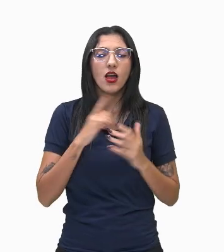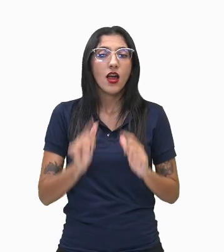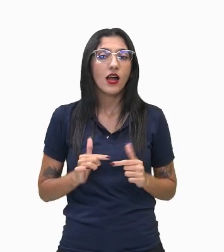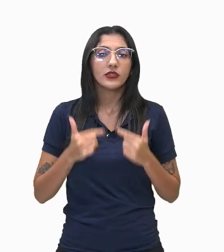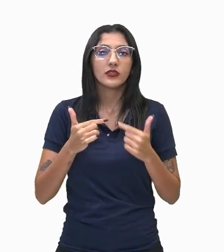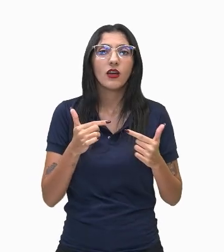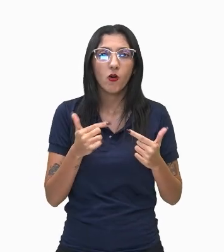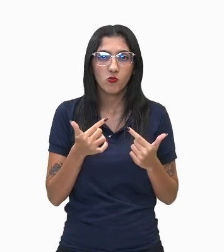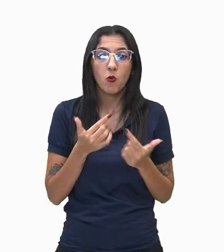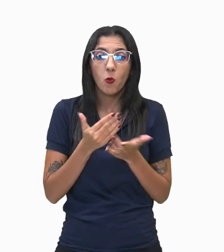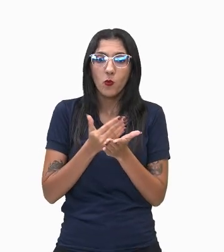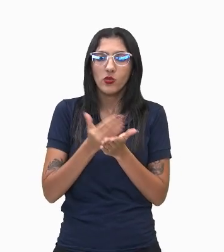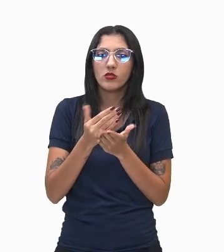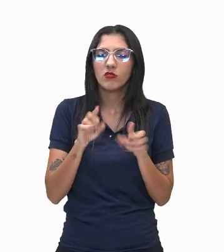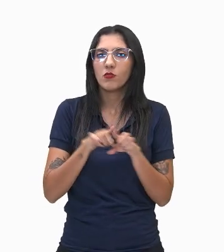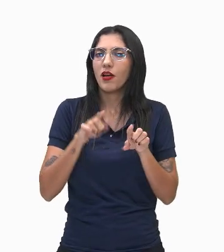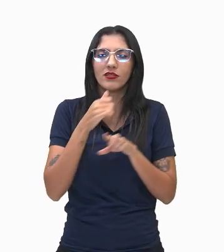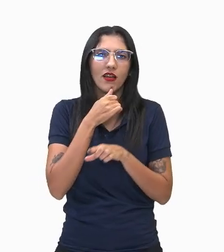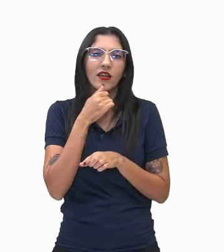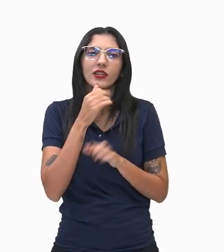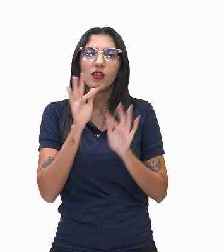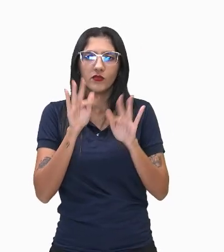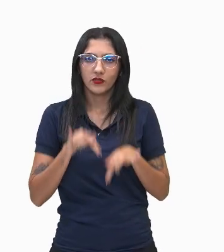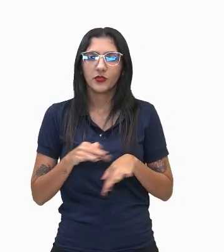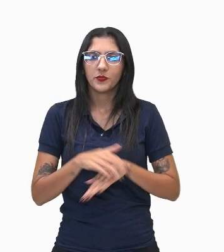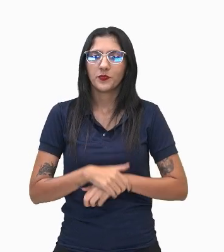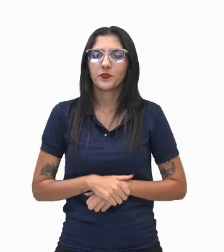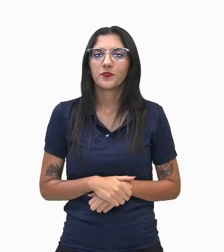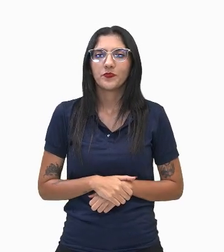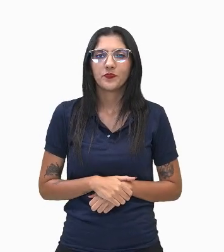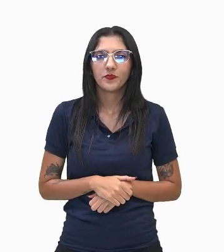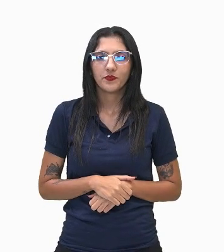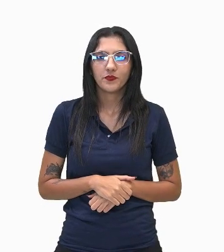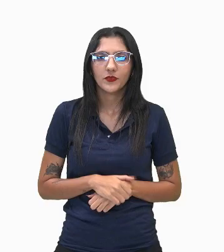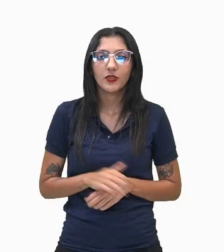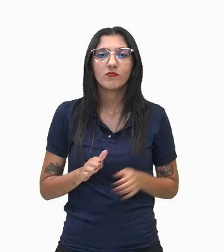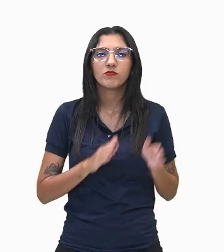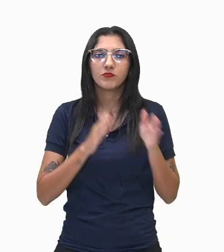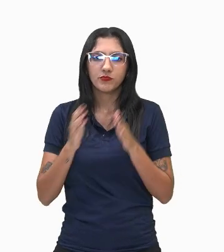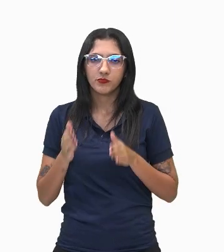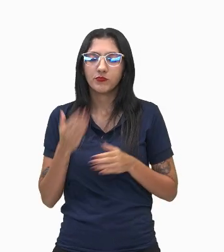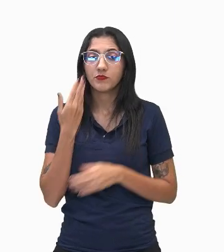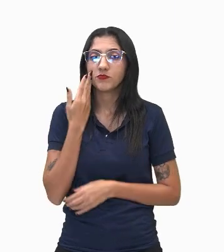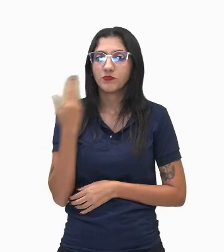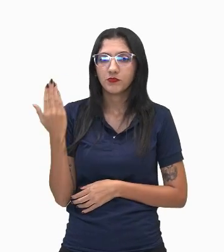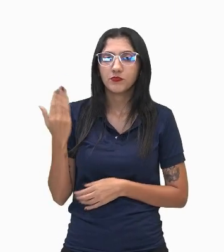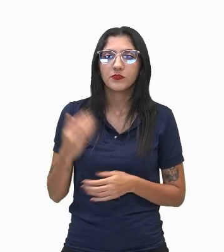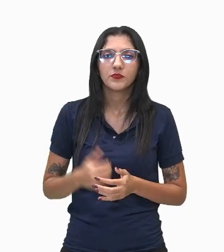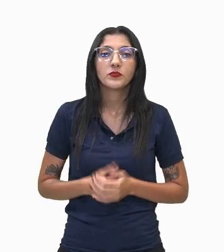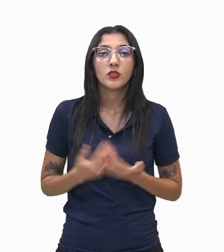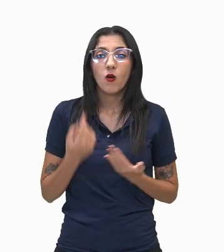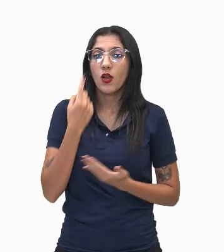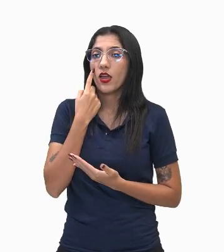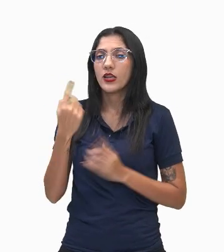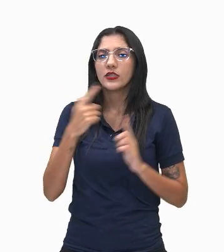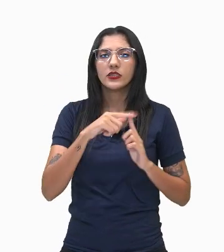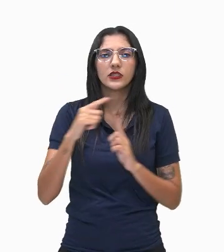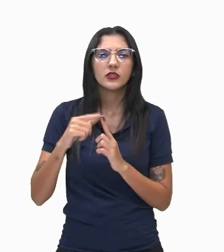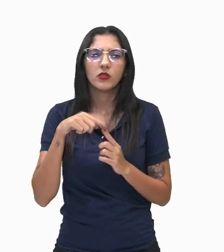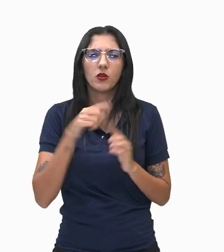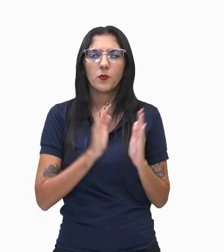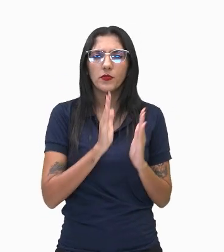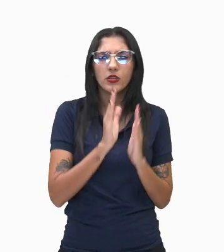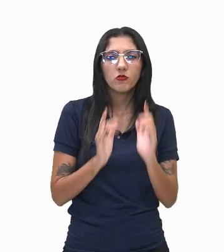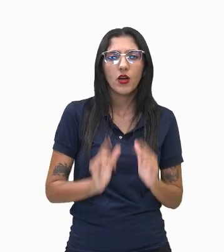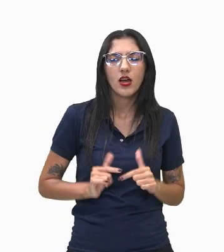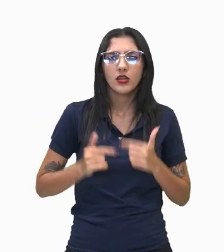não terminaram. Por isso, o pretérito imperfeito. Pretérito mais que perfeito. Pretérito mais que perfeito é um tempo verbal que